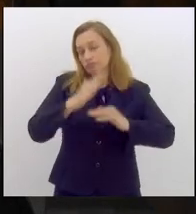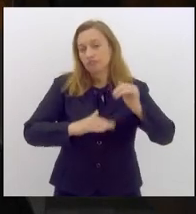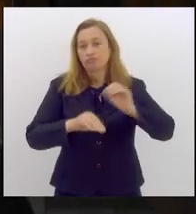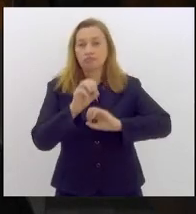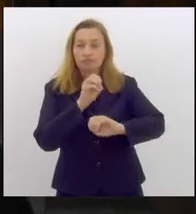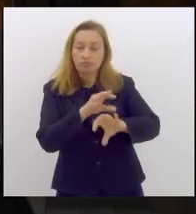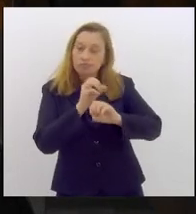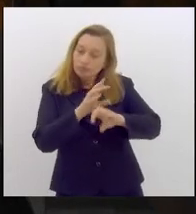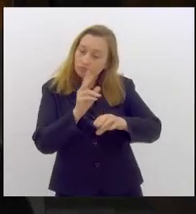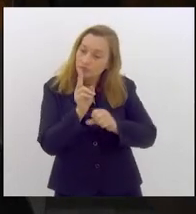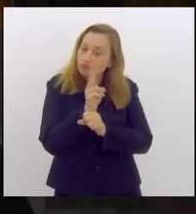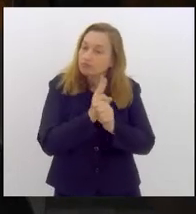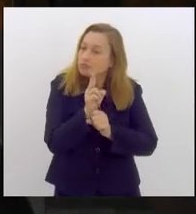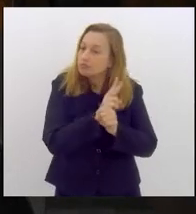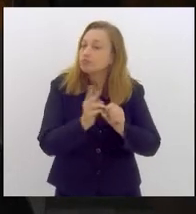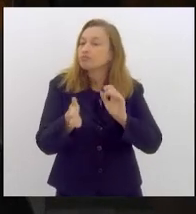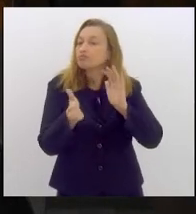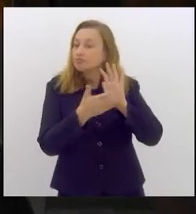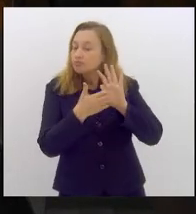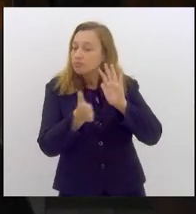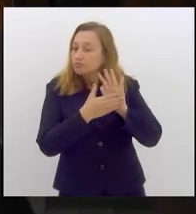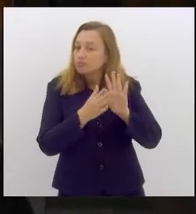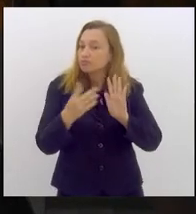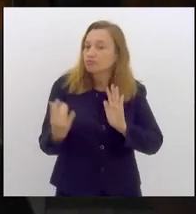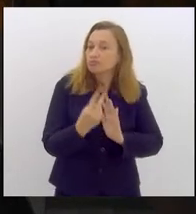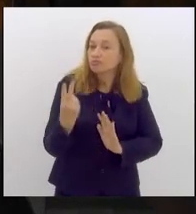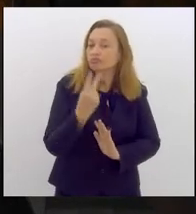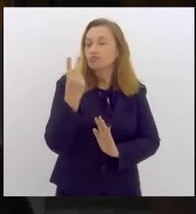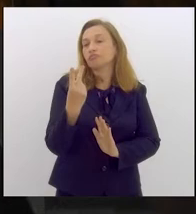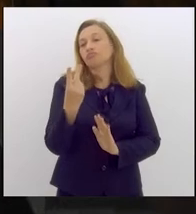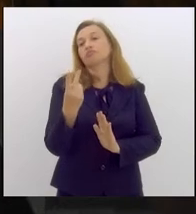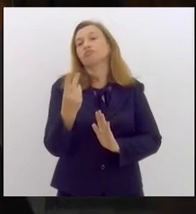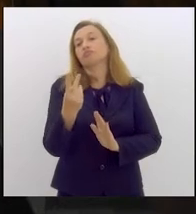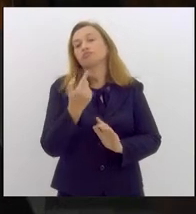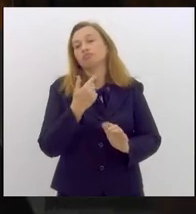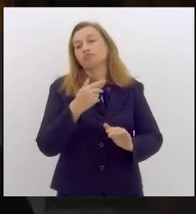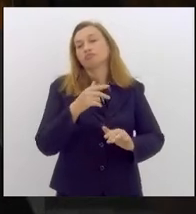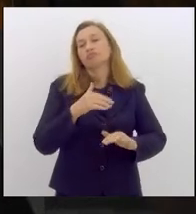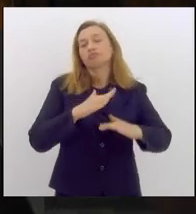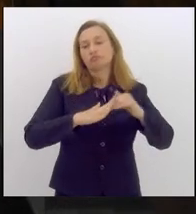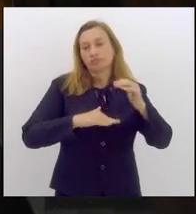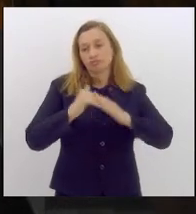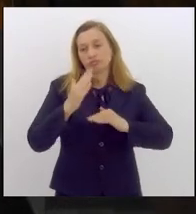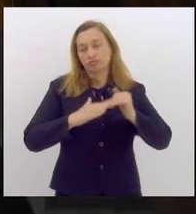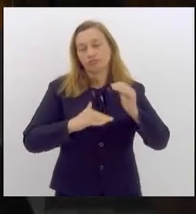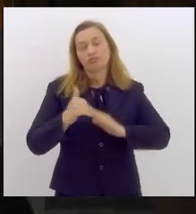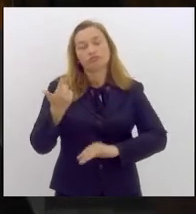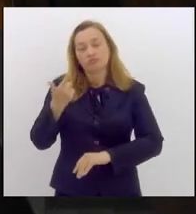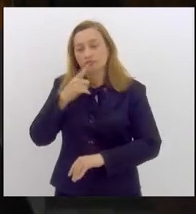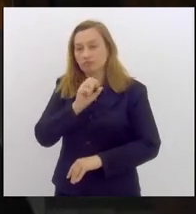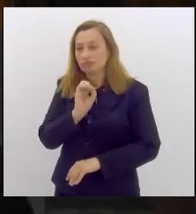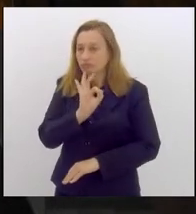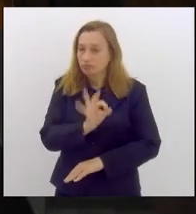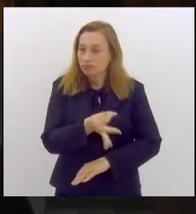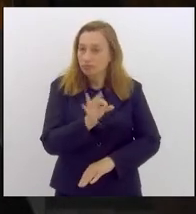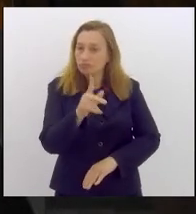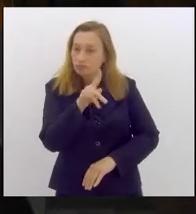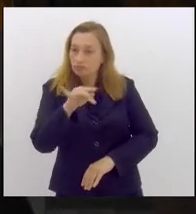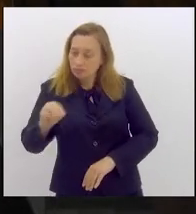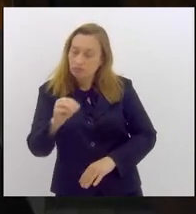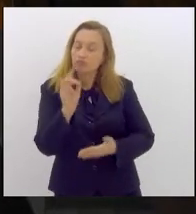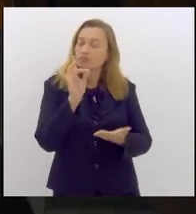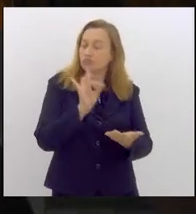busque uma proposta que preserve o plano de cargos, carreiras e salários e, com isso, consiga garantir o piso